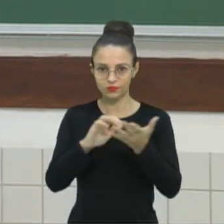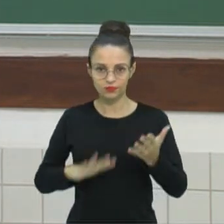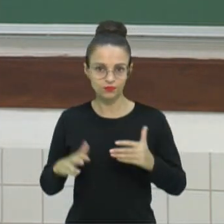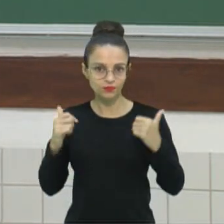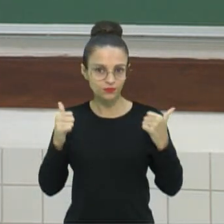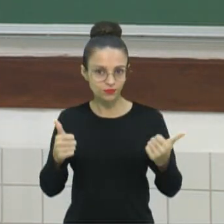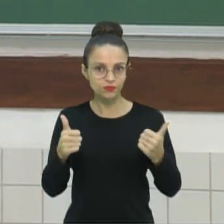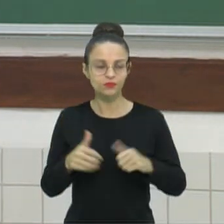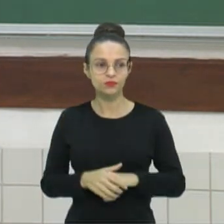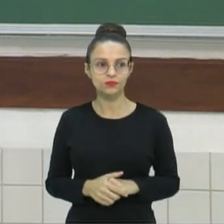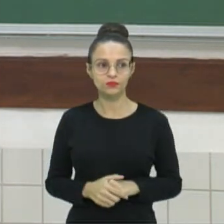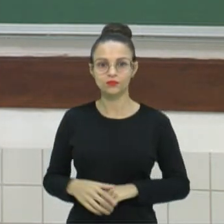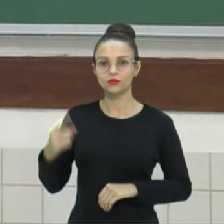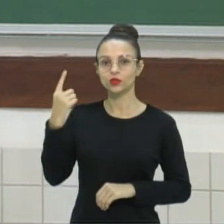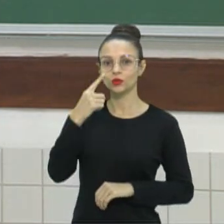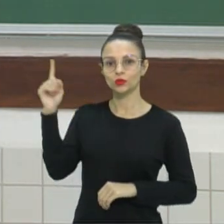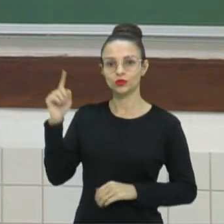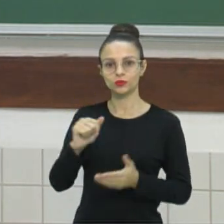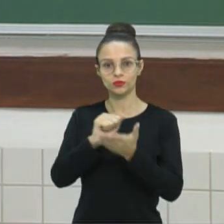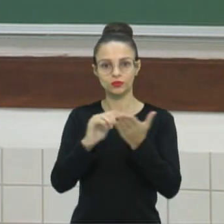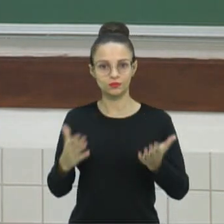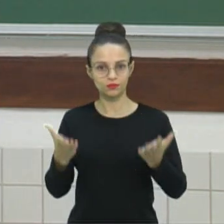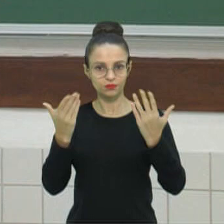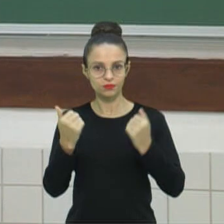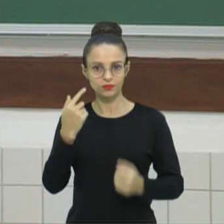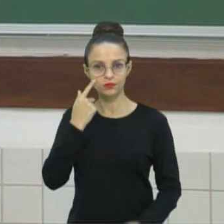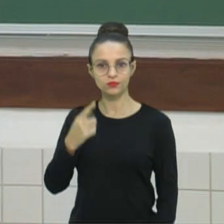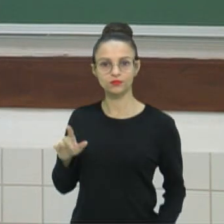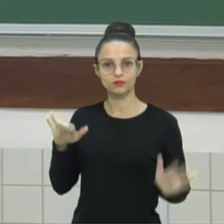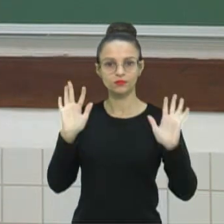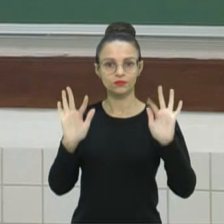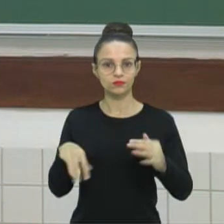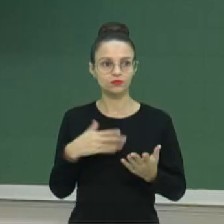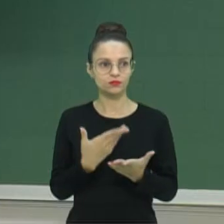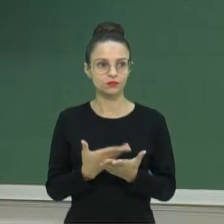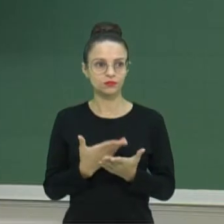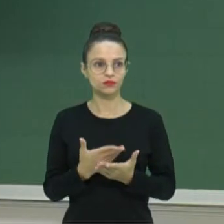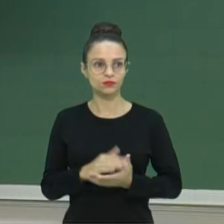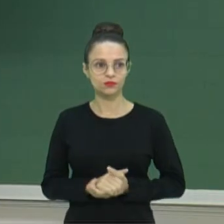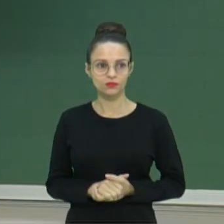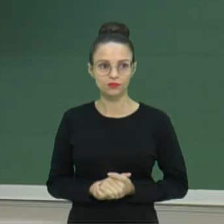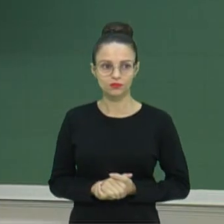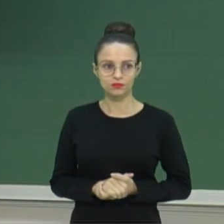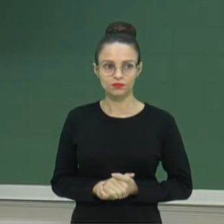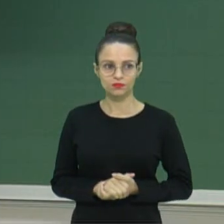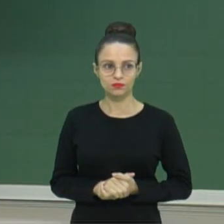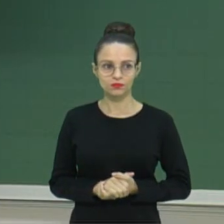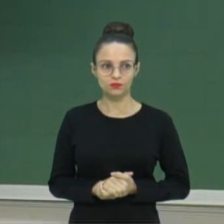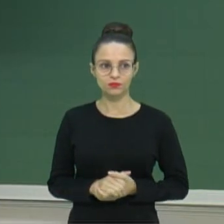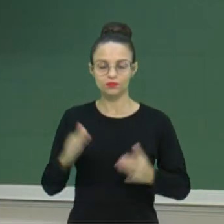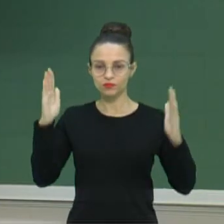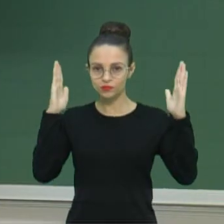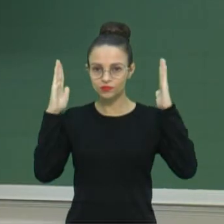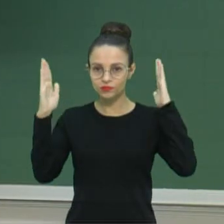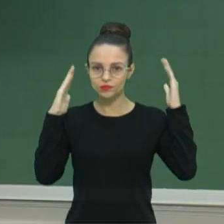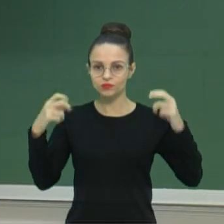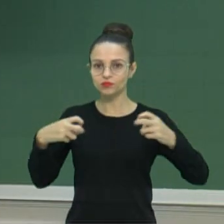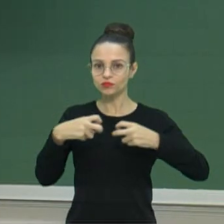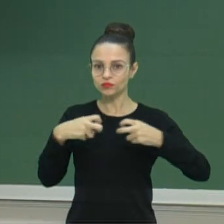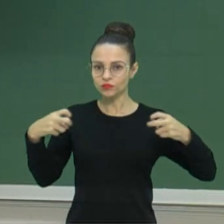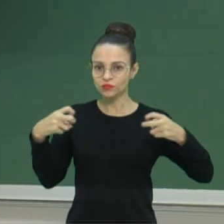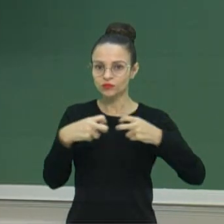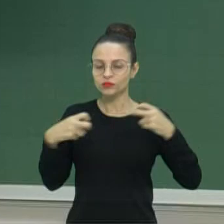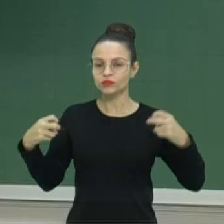Beleza? Último exercício para a gente finalizar a nossa aula, né? Fala o seguinte, uma mola de